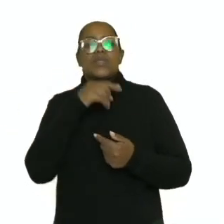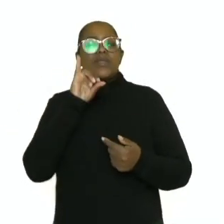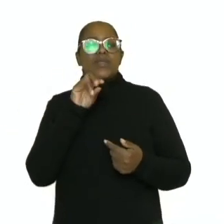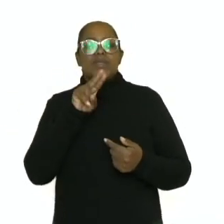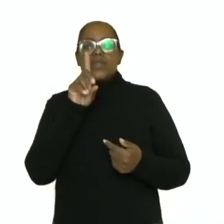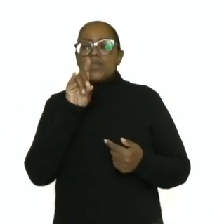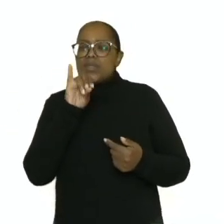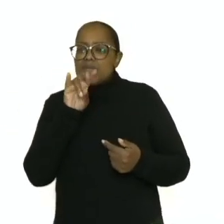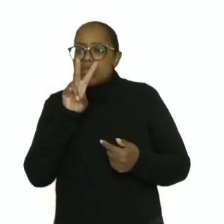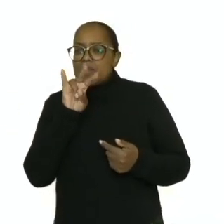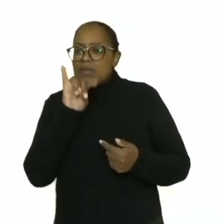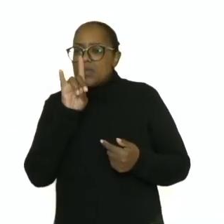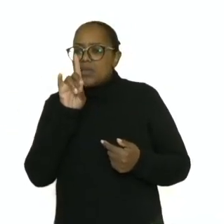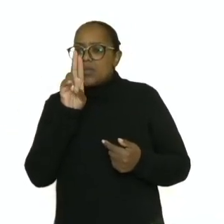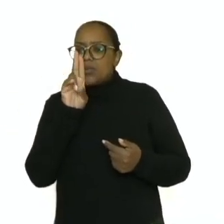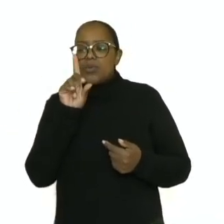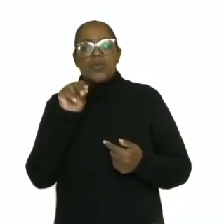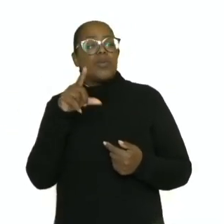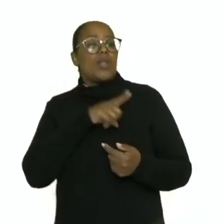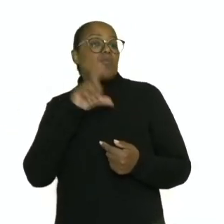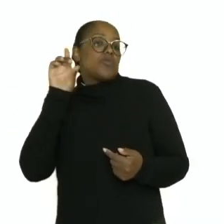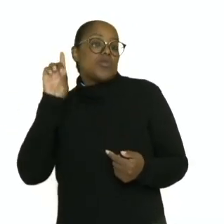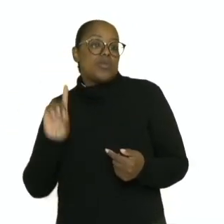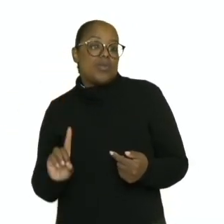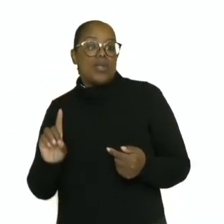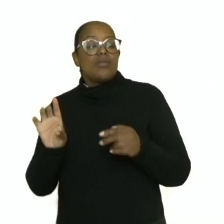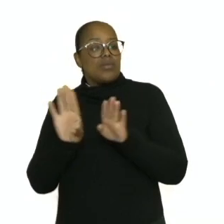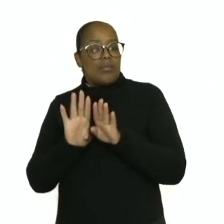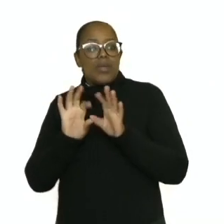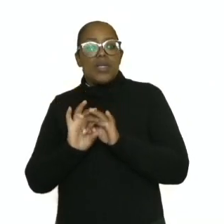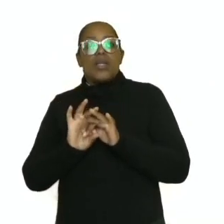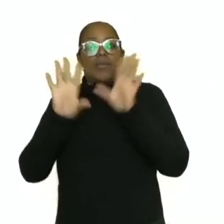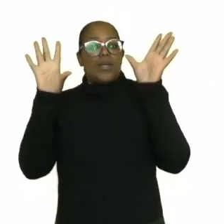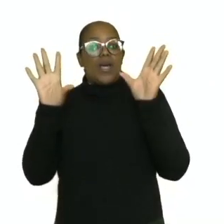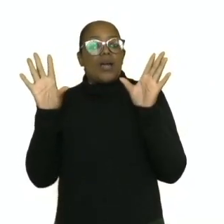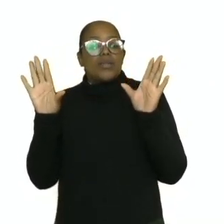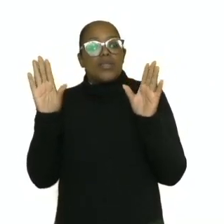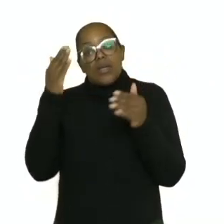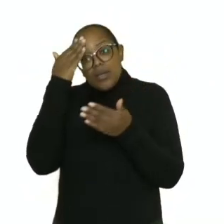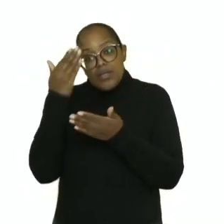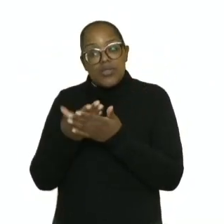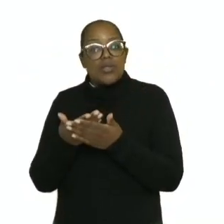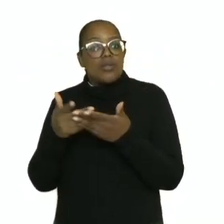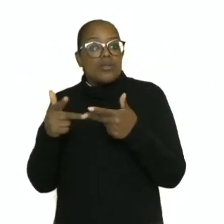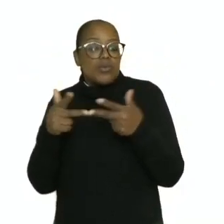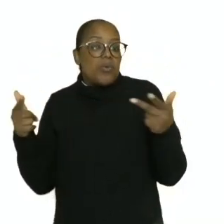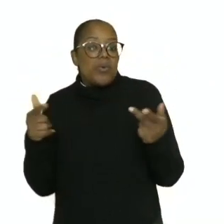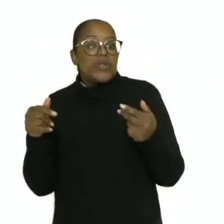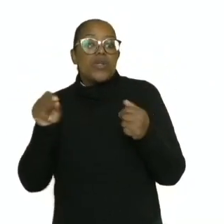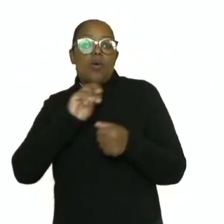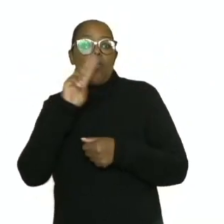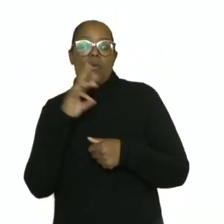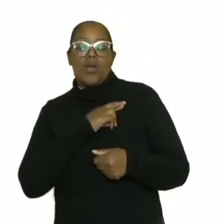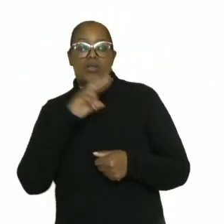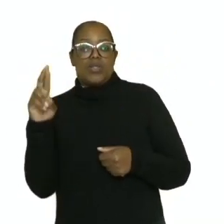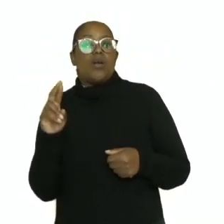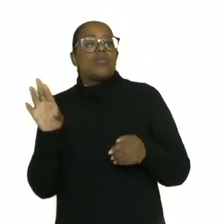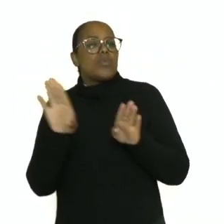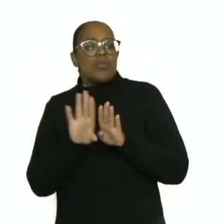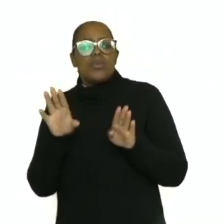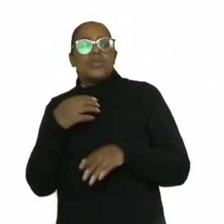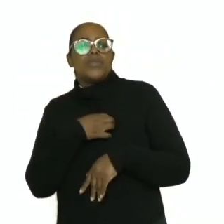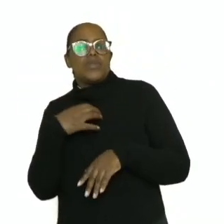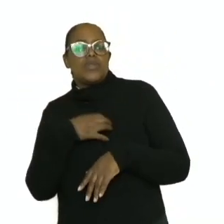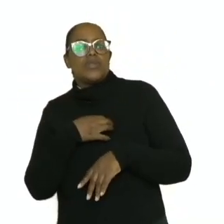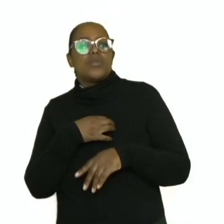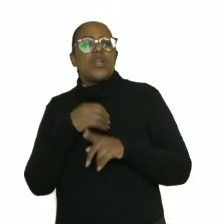de direitos. Esses direitos individuais, como a liberdade de crença, só fazem sentido numa sociedade mais ampla, na qual